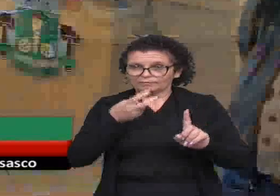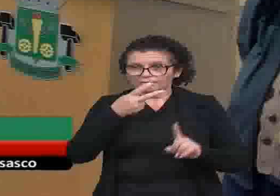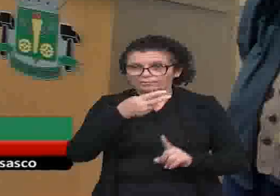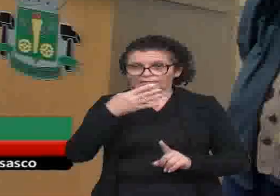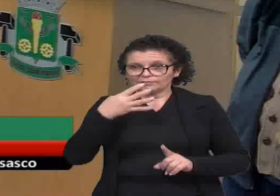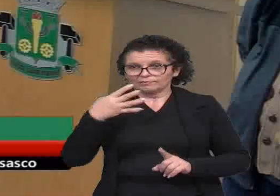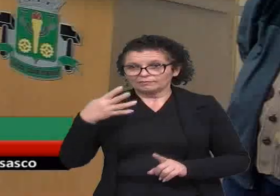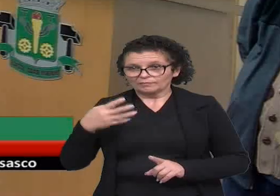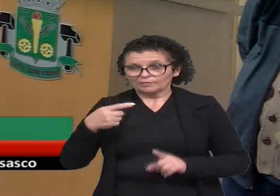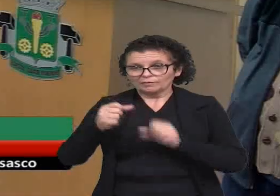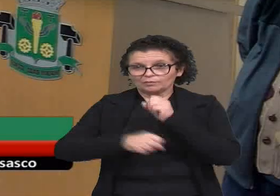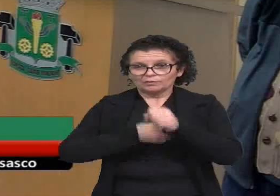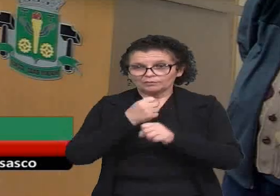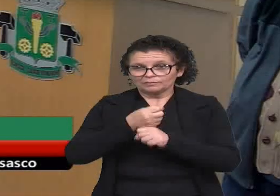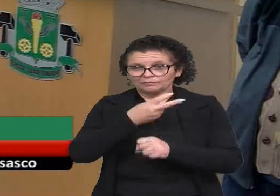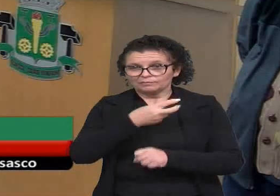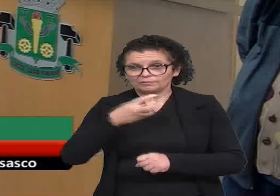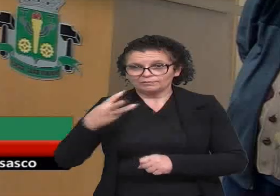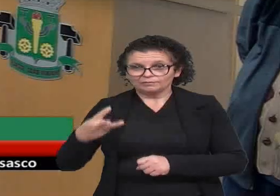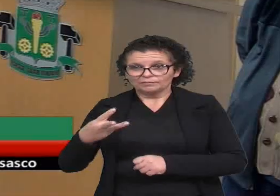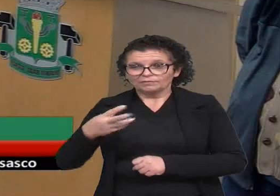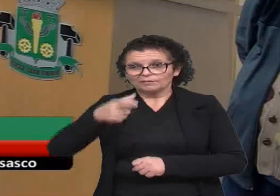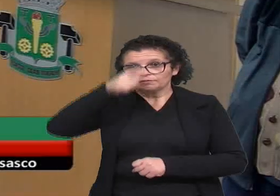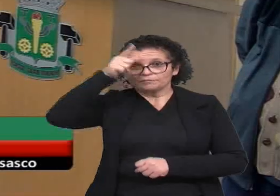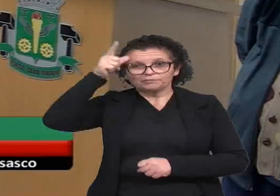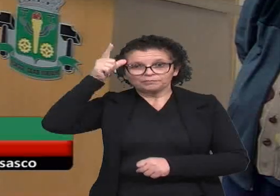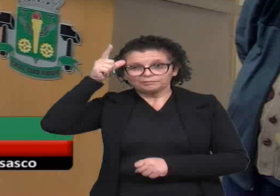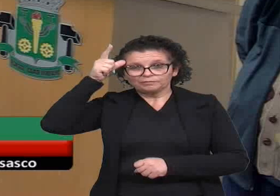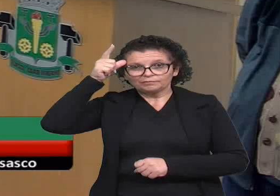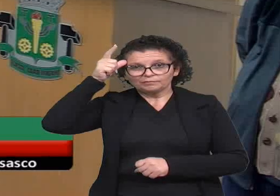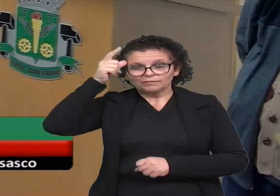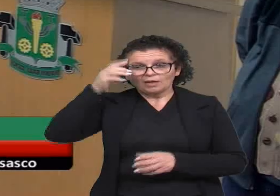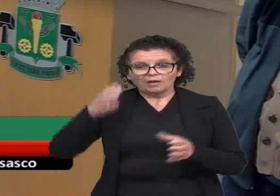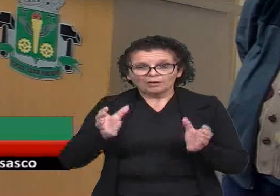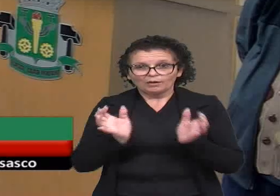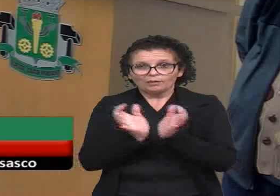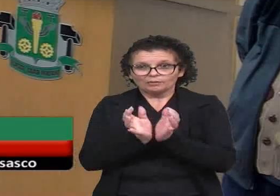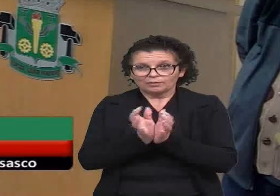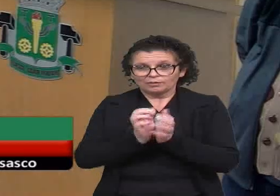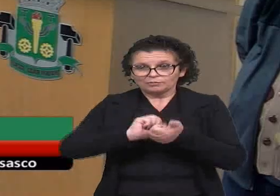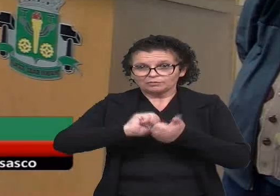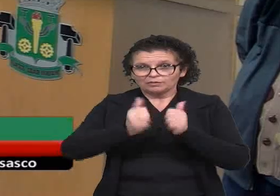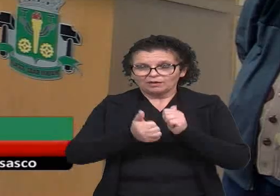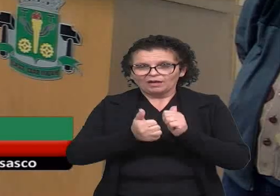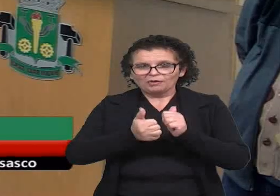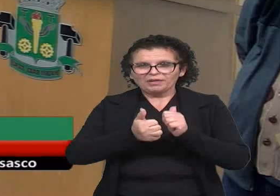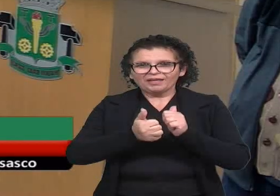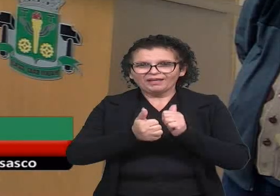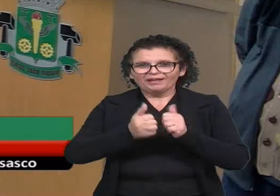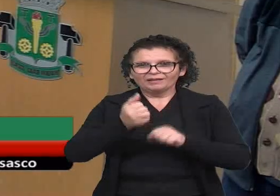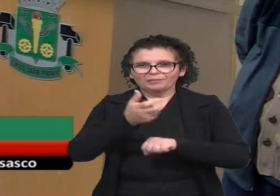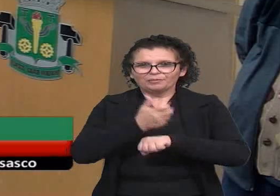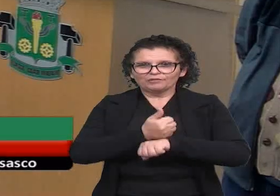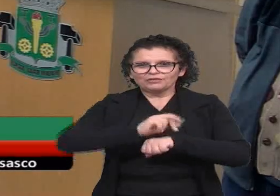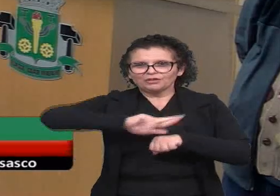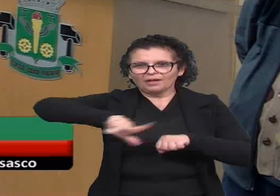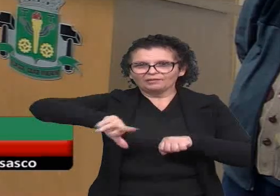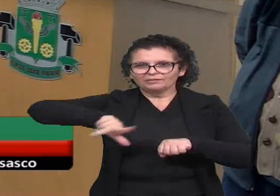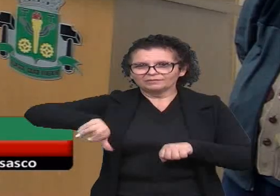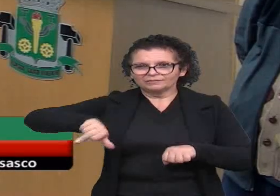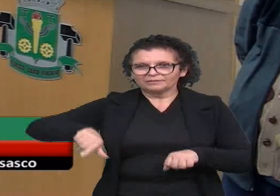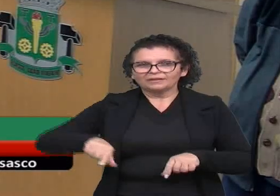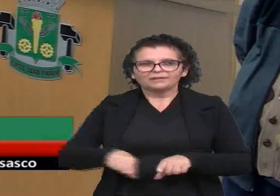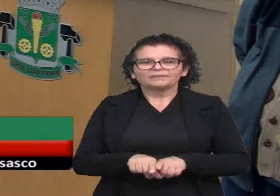204, de 2023, do nobre vereador Laércio Mendonça, à equipe de futebol amador Ilha da Madeira Futebol